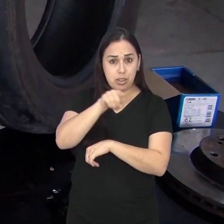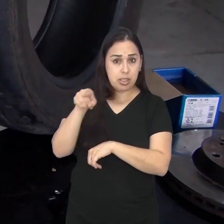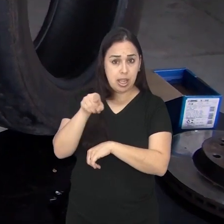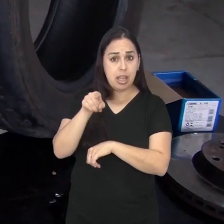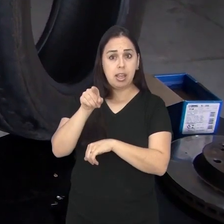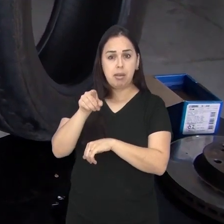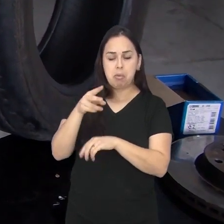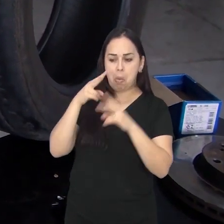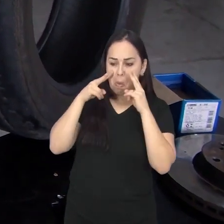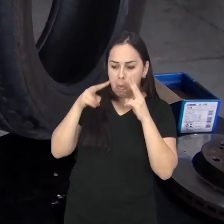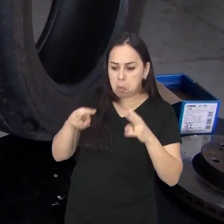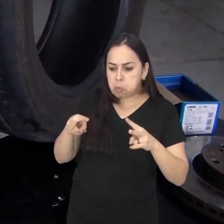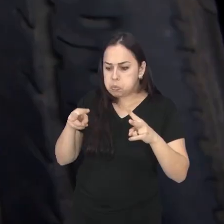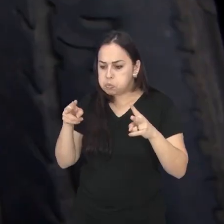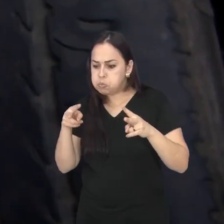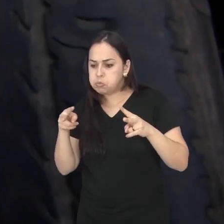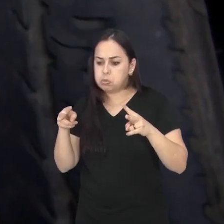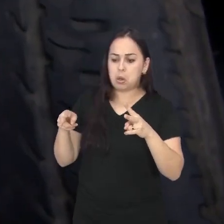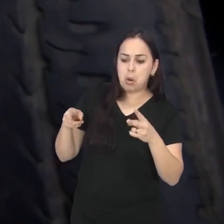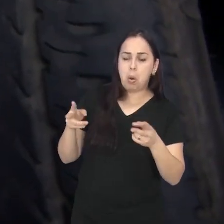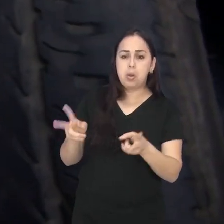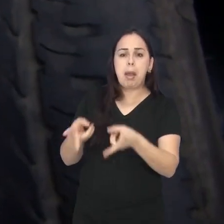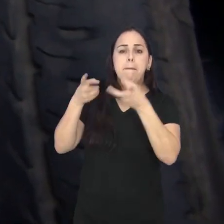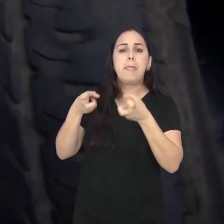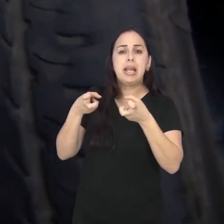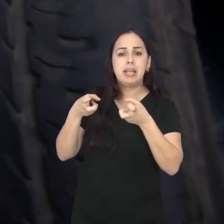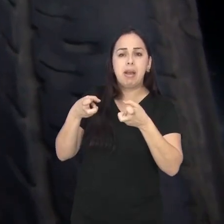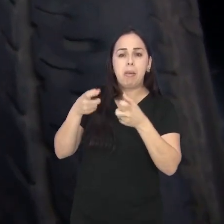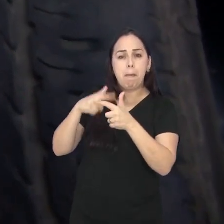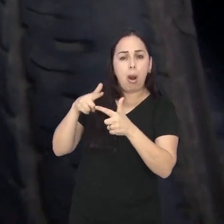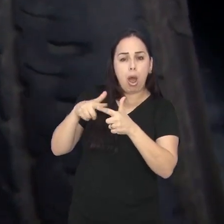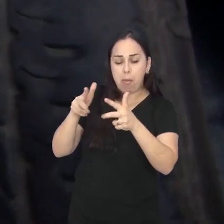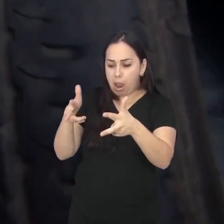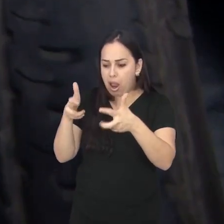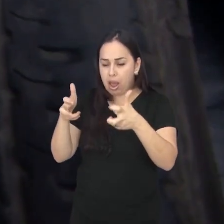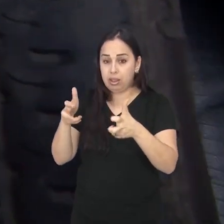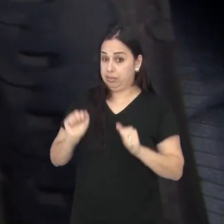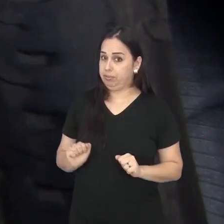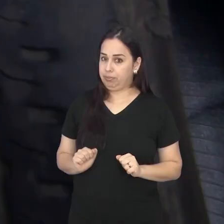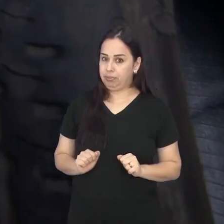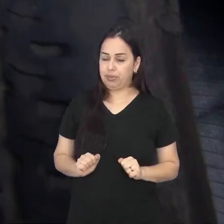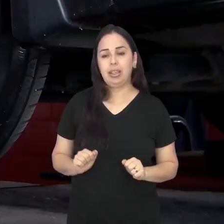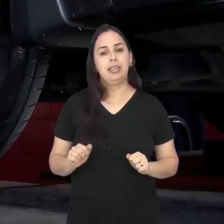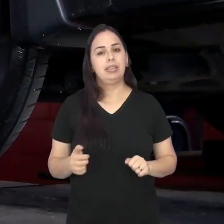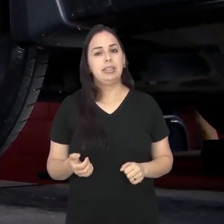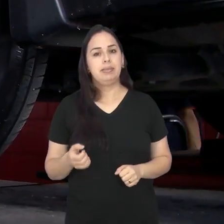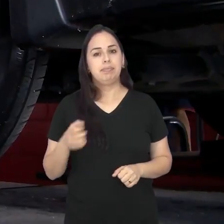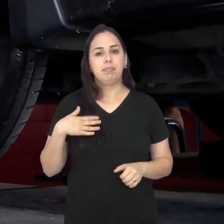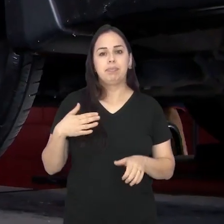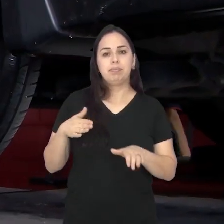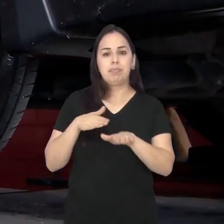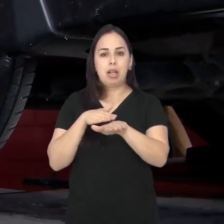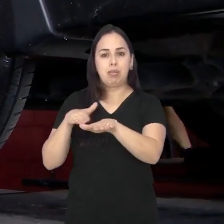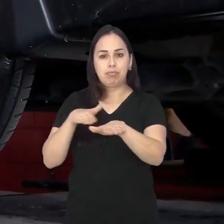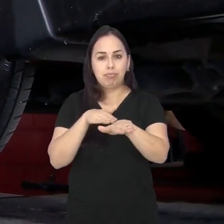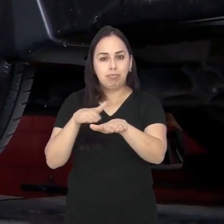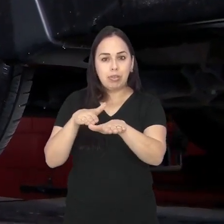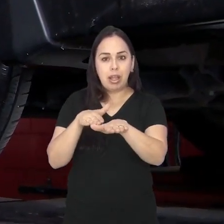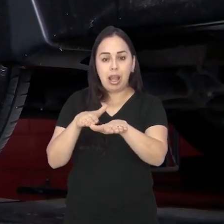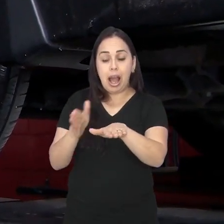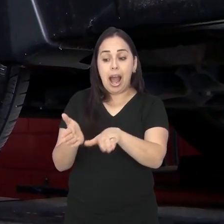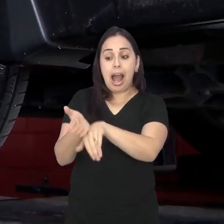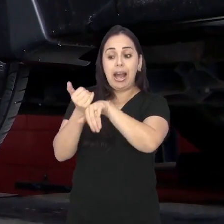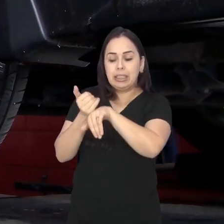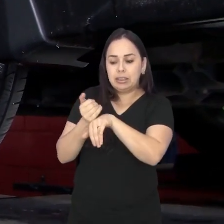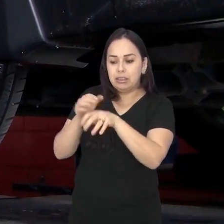dicas de modo que você, motorista, consiga se prevenir e identificar alguns problemas no carro. Antes de pegar a estrada,